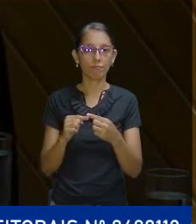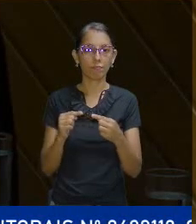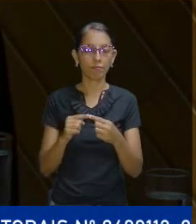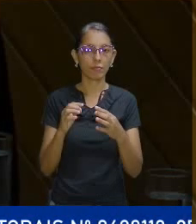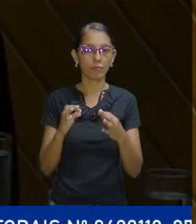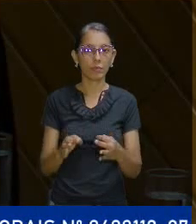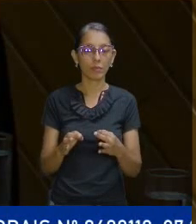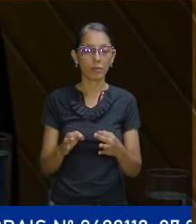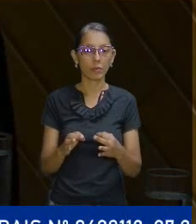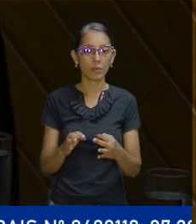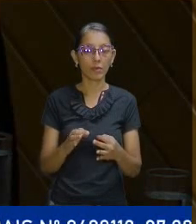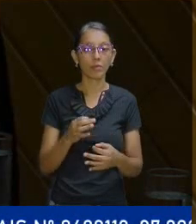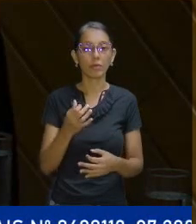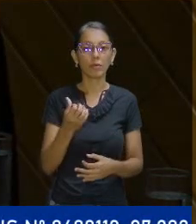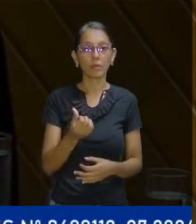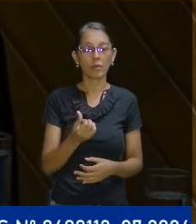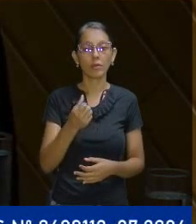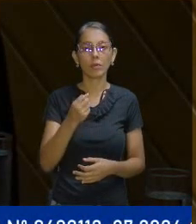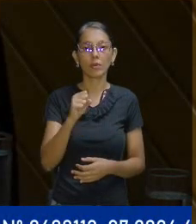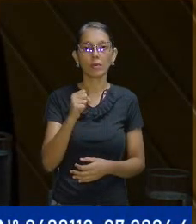os valores de R$